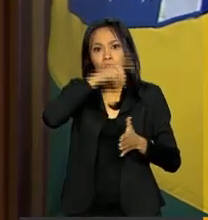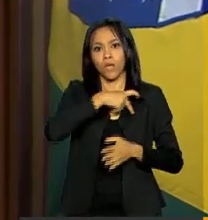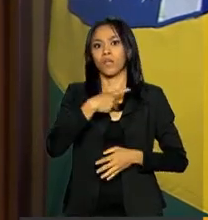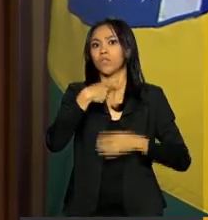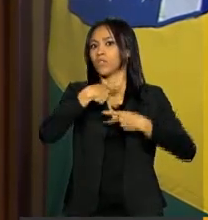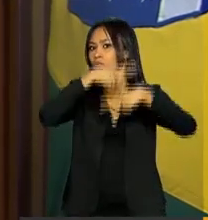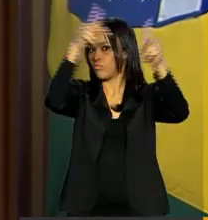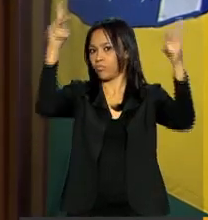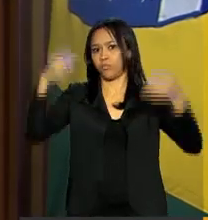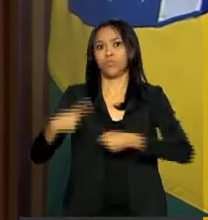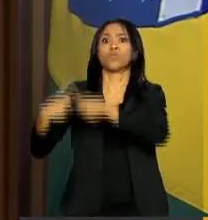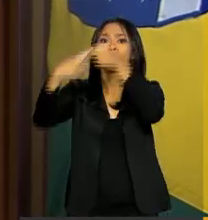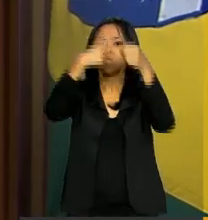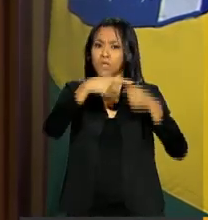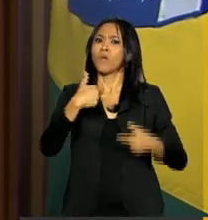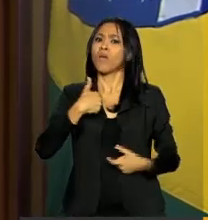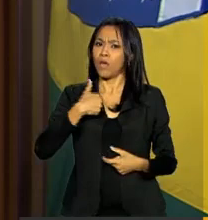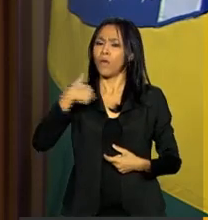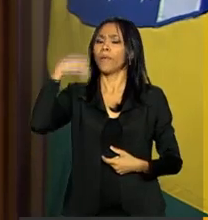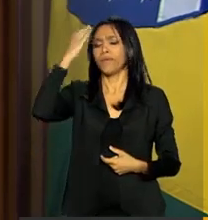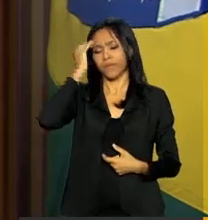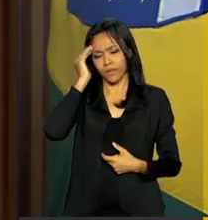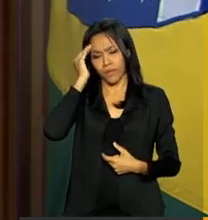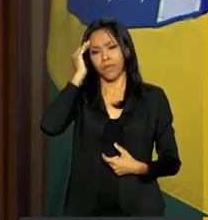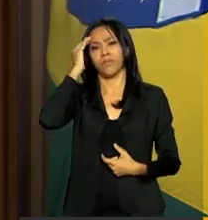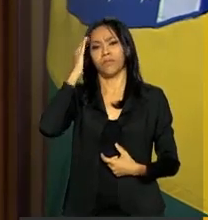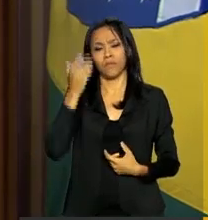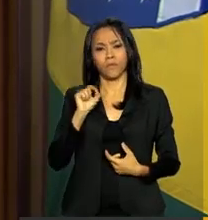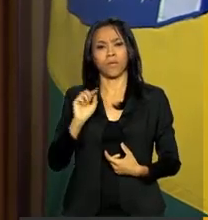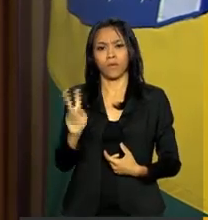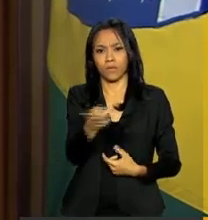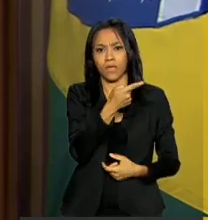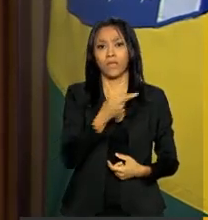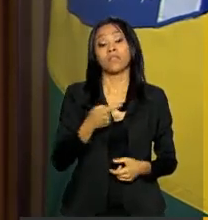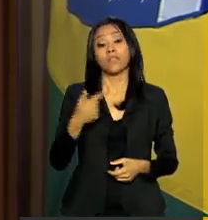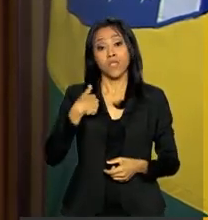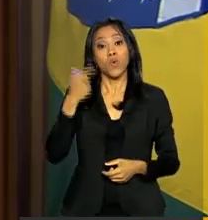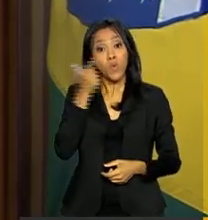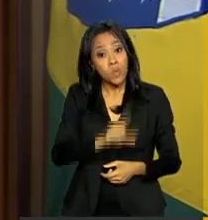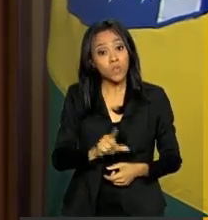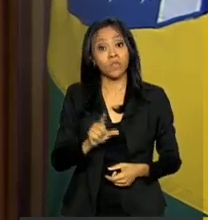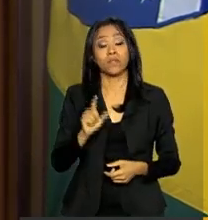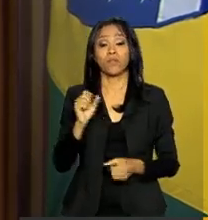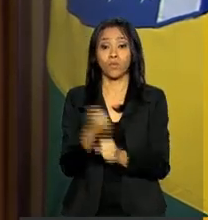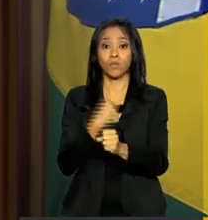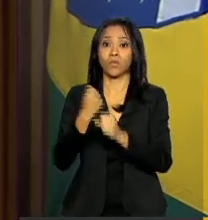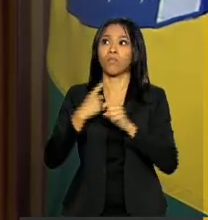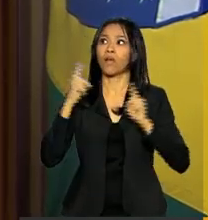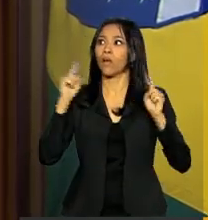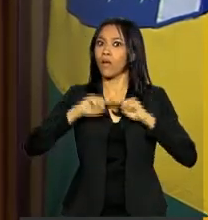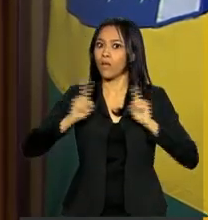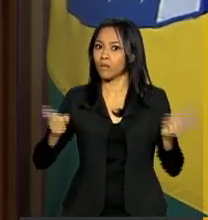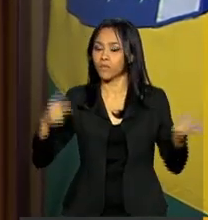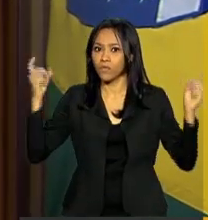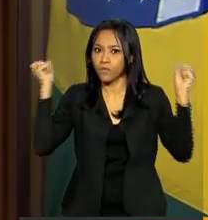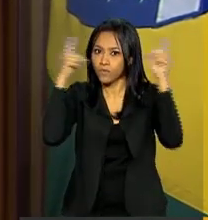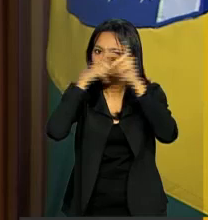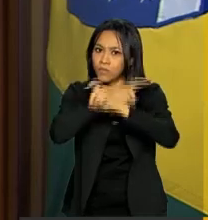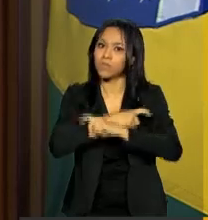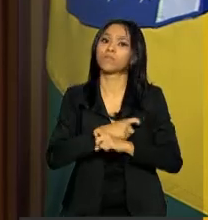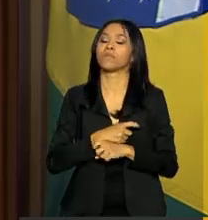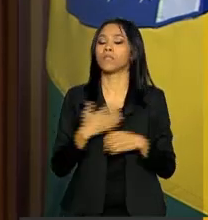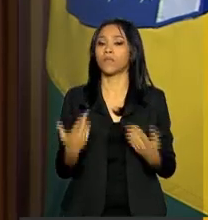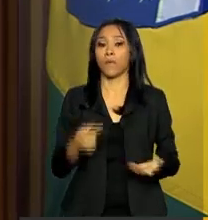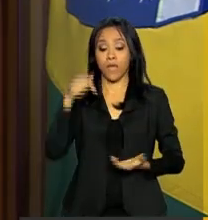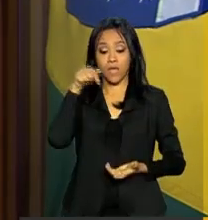isto eu vivi isto acabei na verdade é conseguindo construir mas com grande dificuldade esta verba